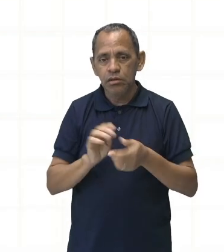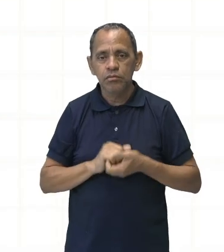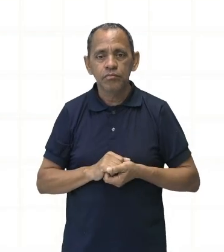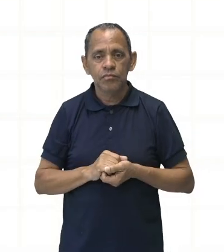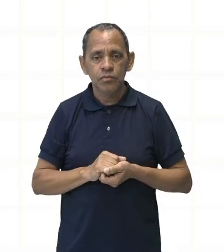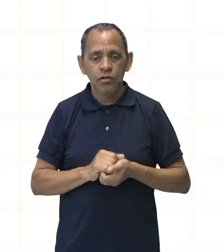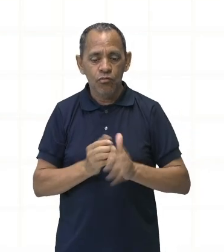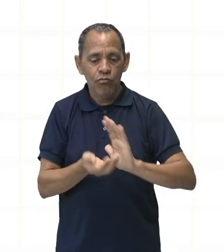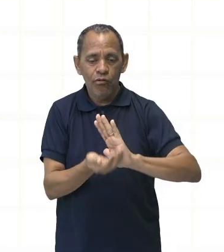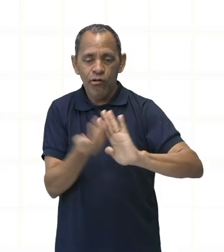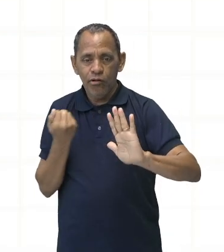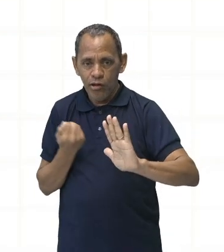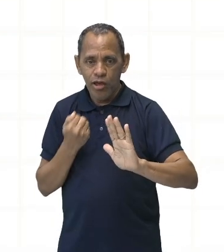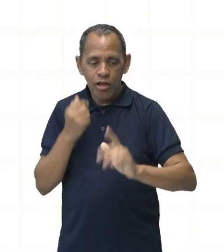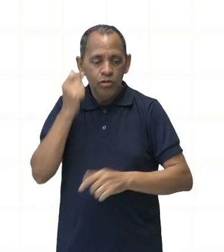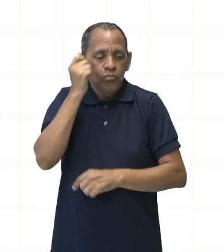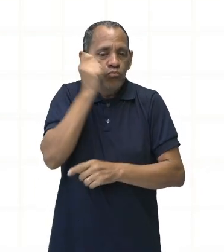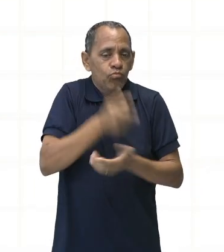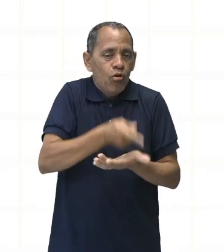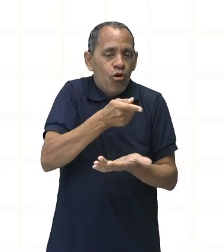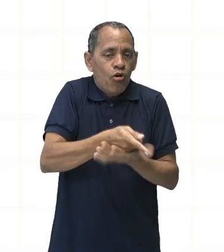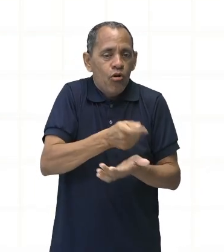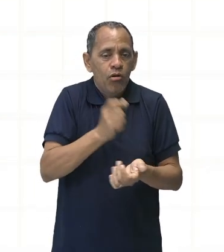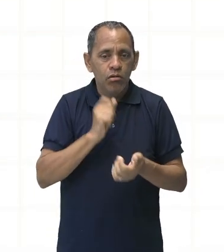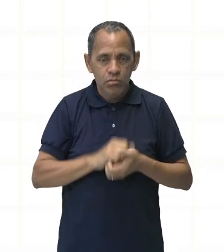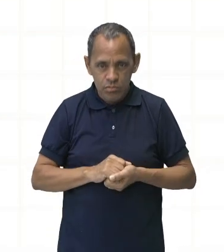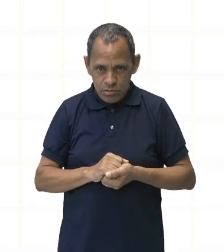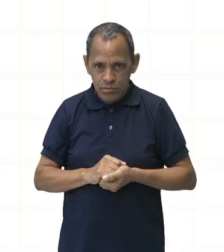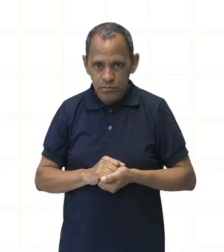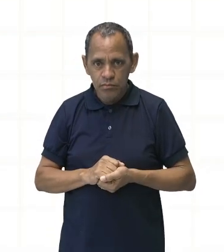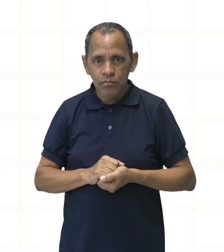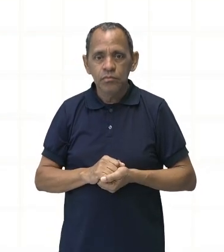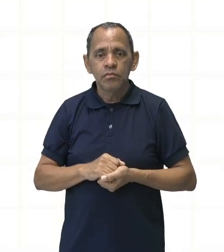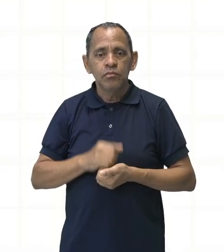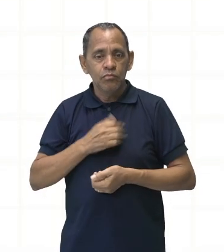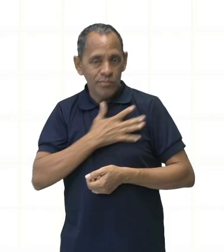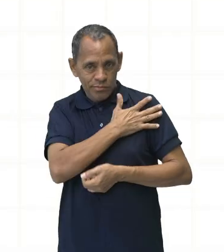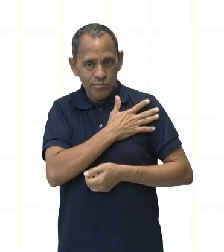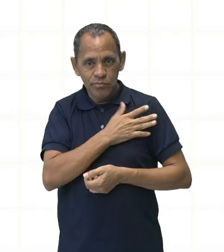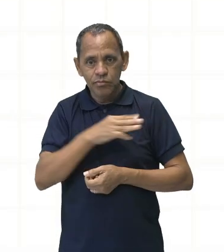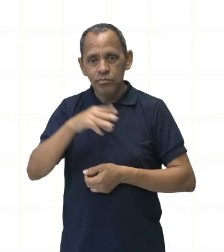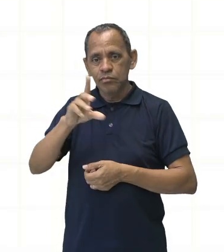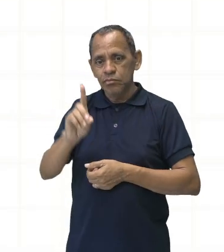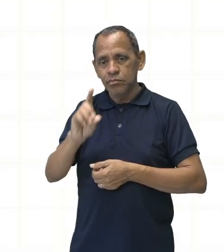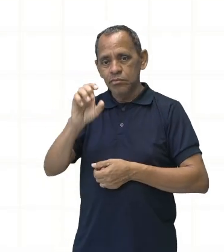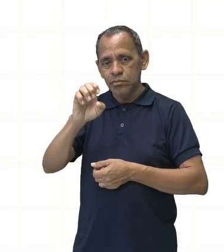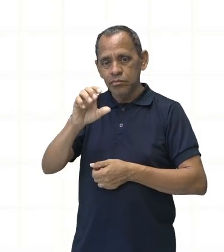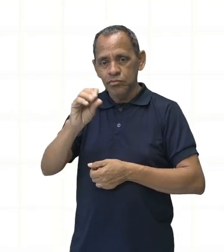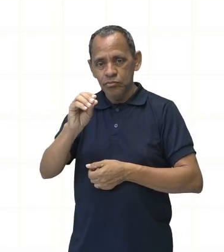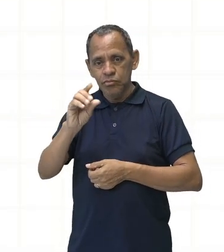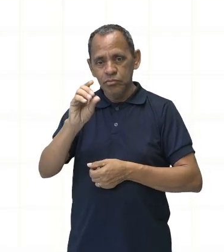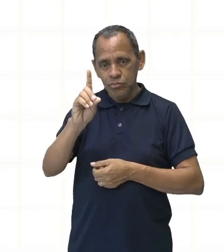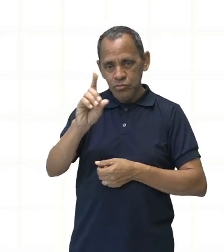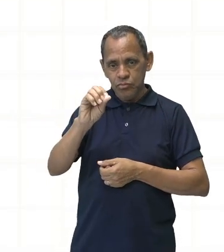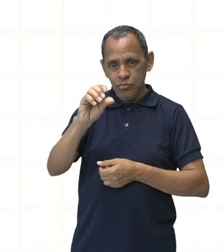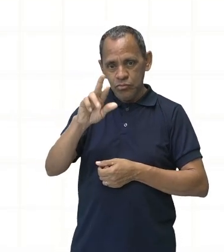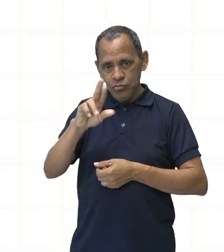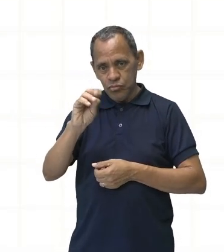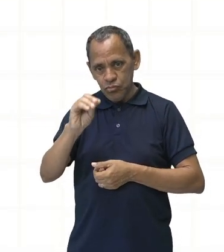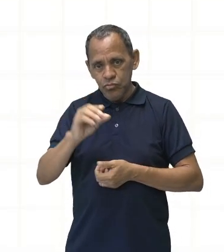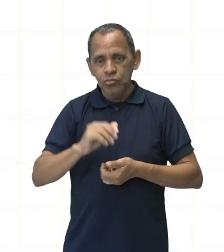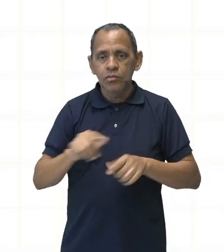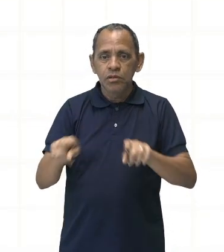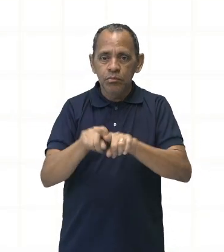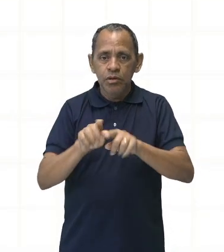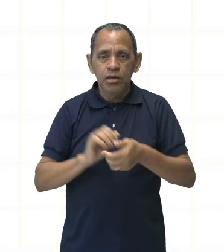do Marechal Deodoro da Fonseca. E aí ele vai ser preso, certo? O que o Visconde de Ouro